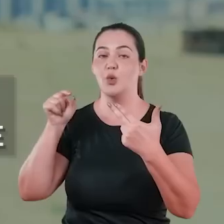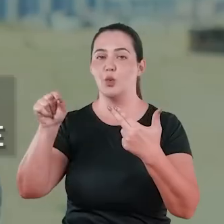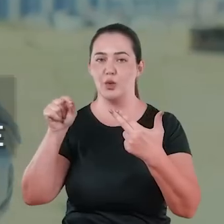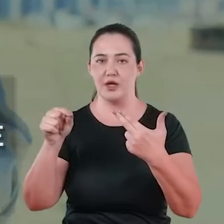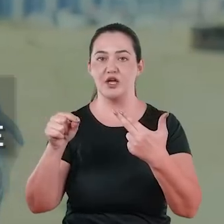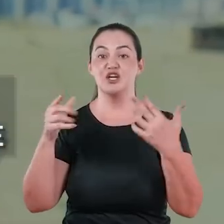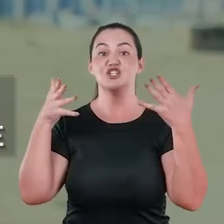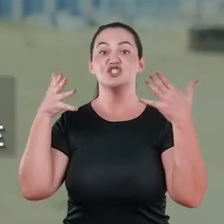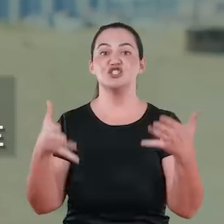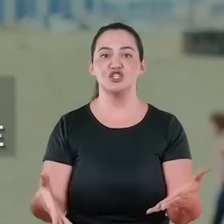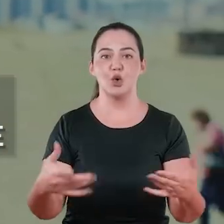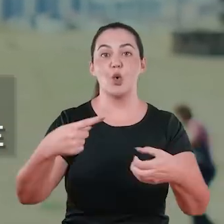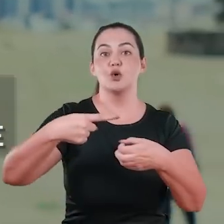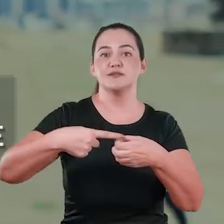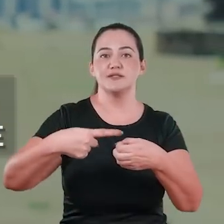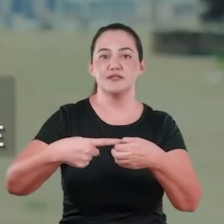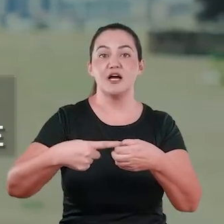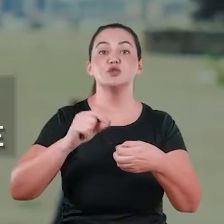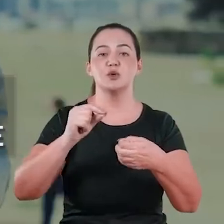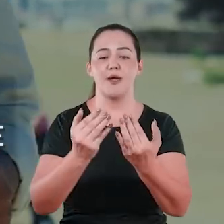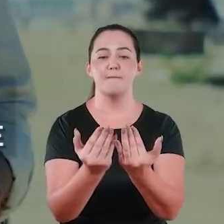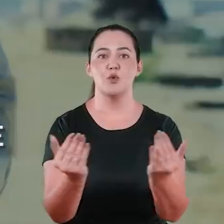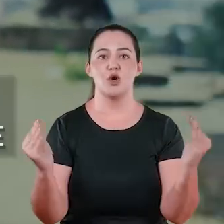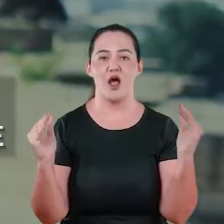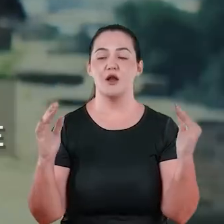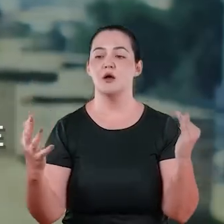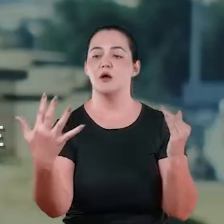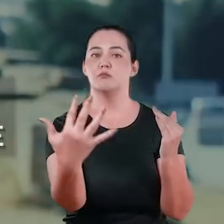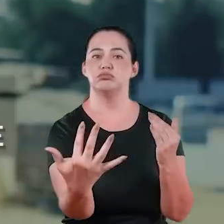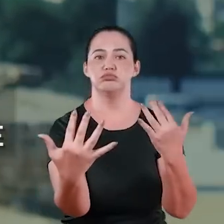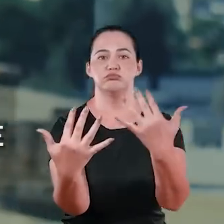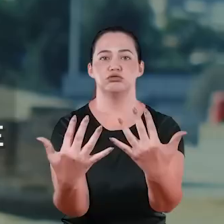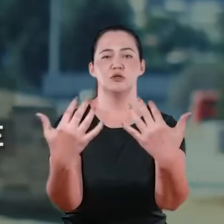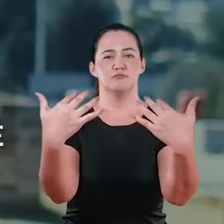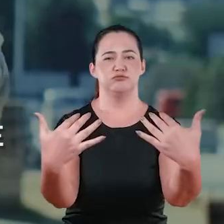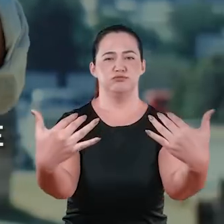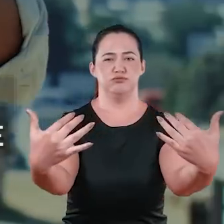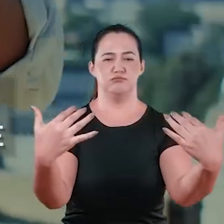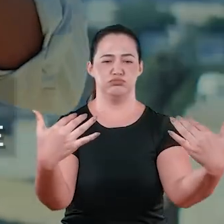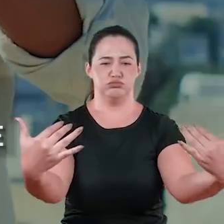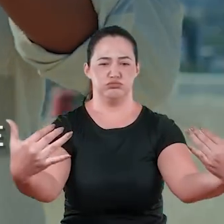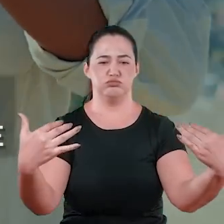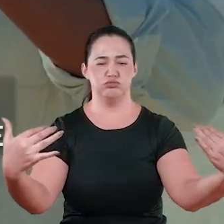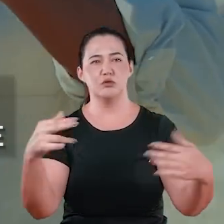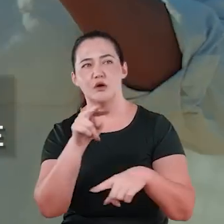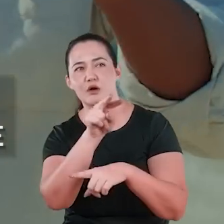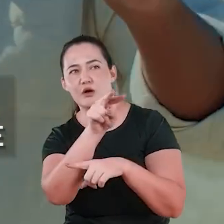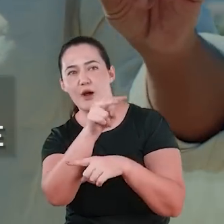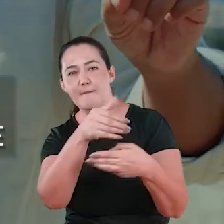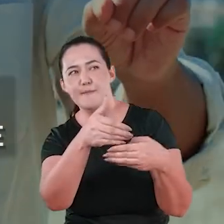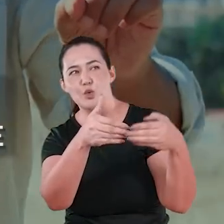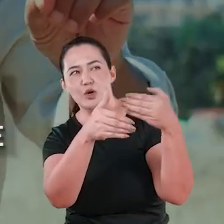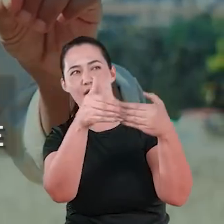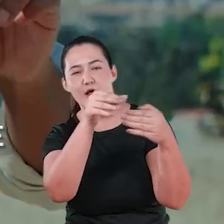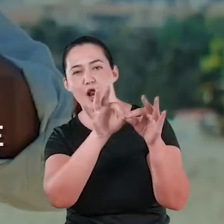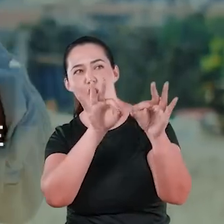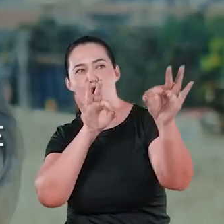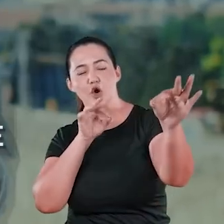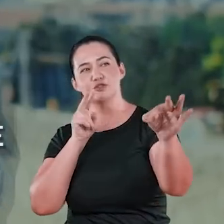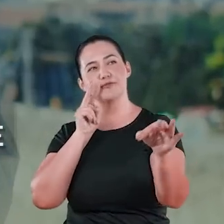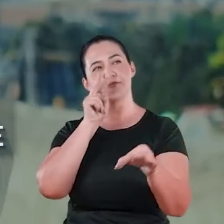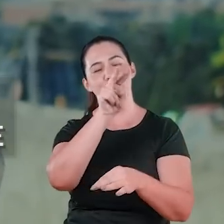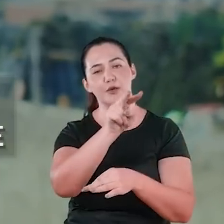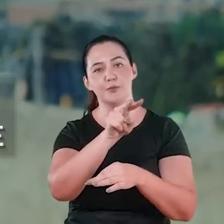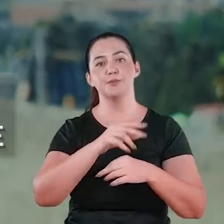então chegaram aqui e se entrincheiraram longe da cidade. Eles ficavam vendo as muralhas ao longe.